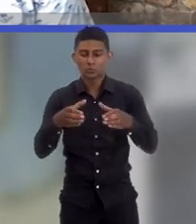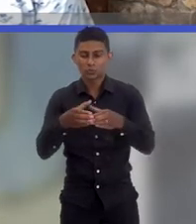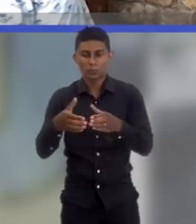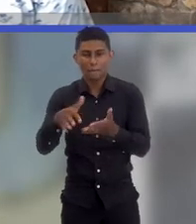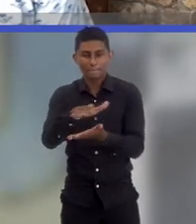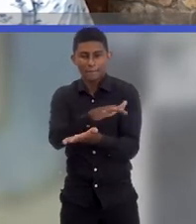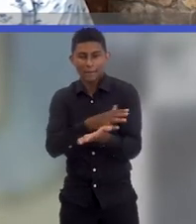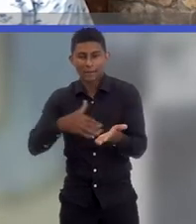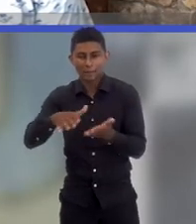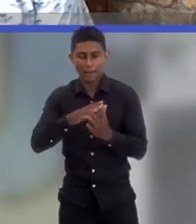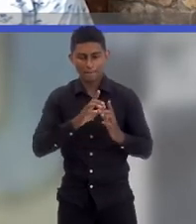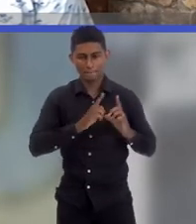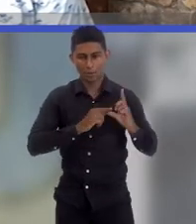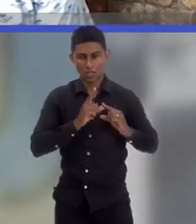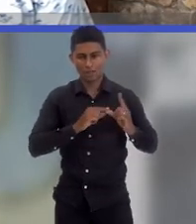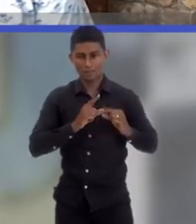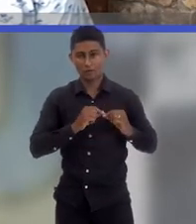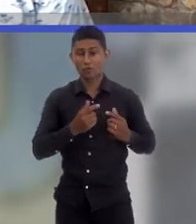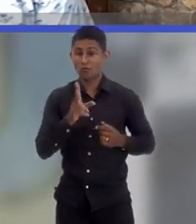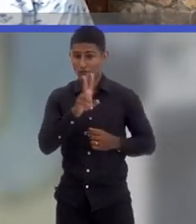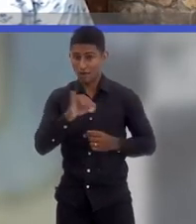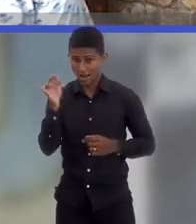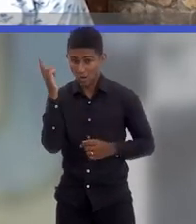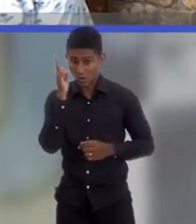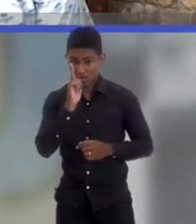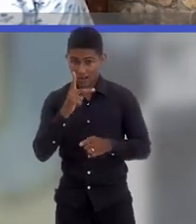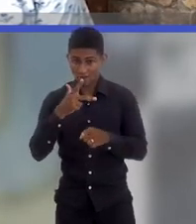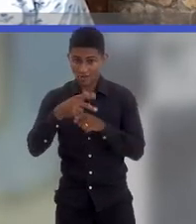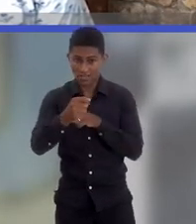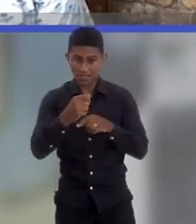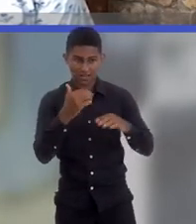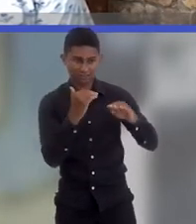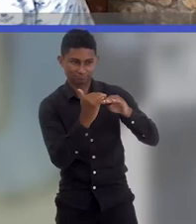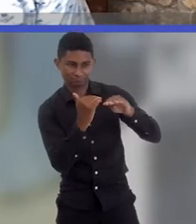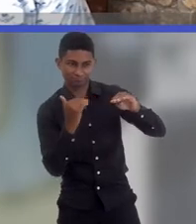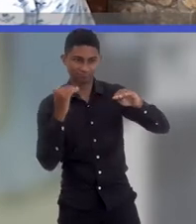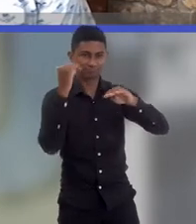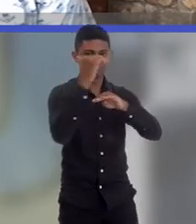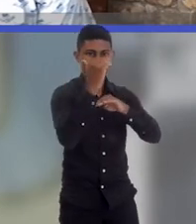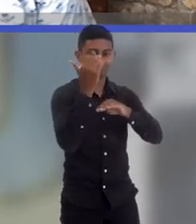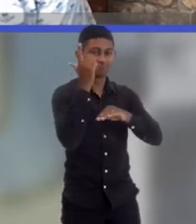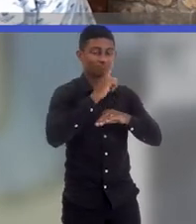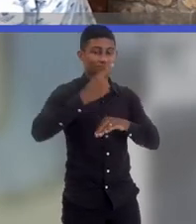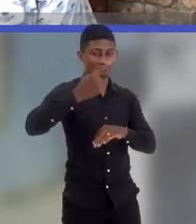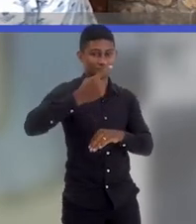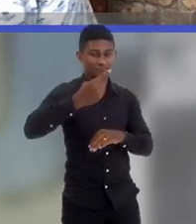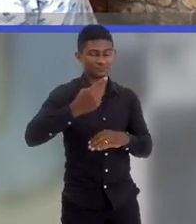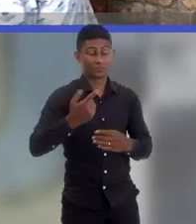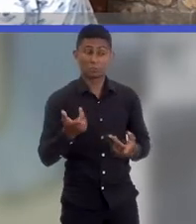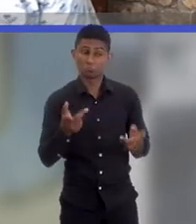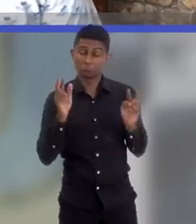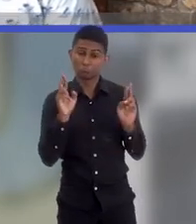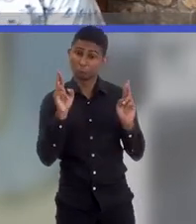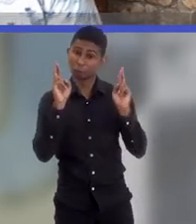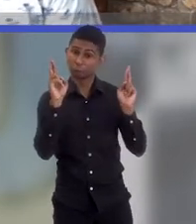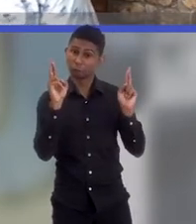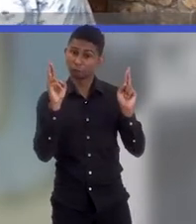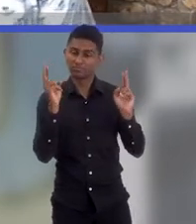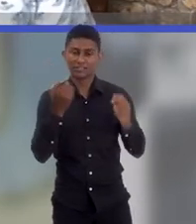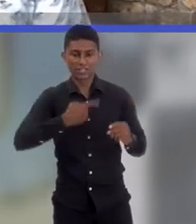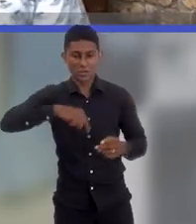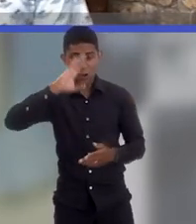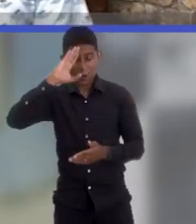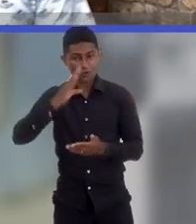a Botafogo Samba Clube desfilar na Série Ouro, no grupo de acesso lá da Sapucaí. Tomara que sim, a